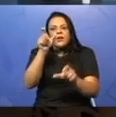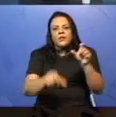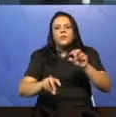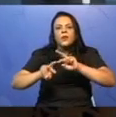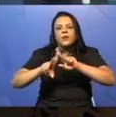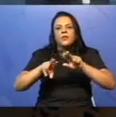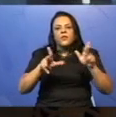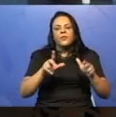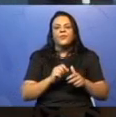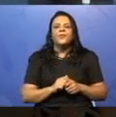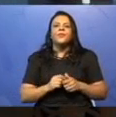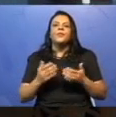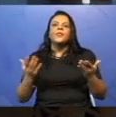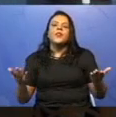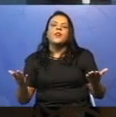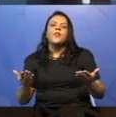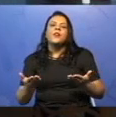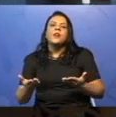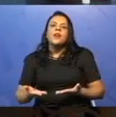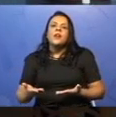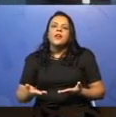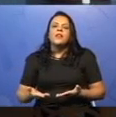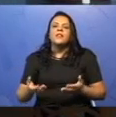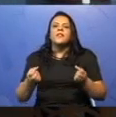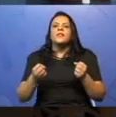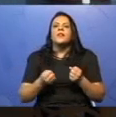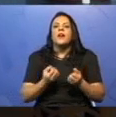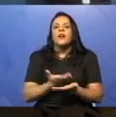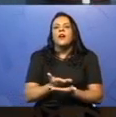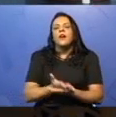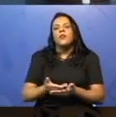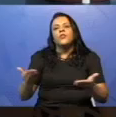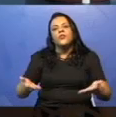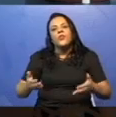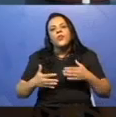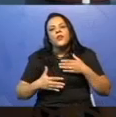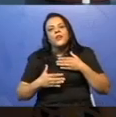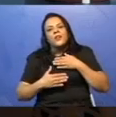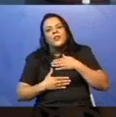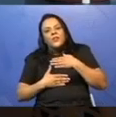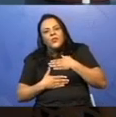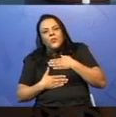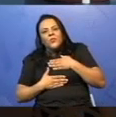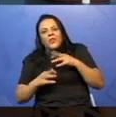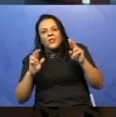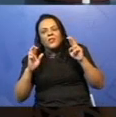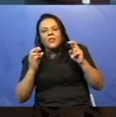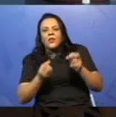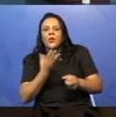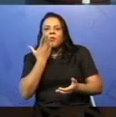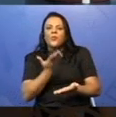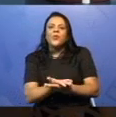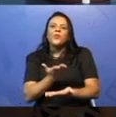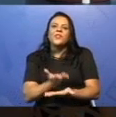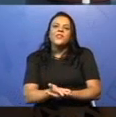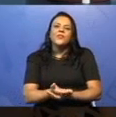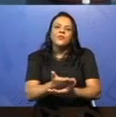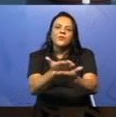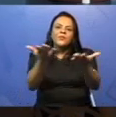Bom, pessoal, esse era o conteúdo que eu queria ter transmitido. Espero que tenham gostado e bons estudos para todos.